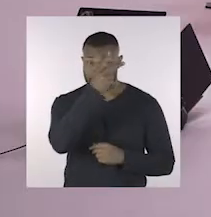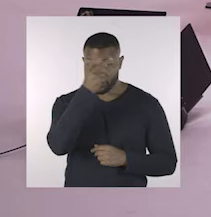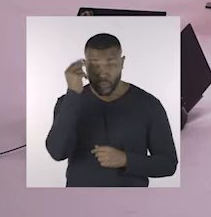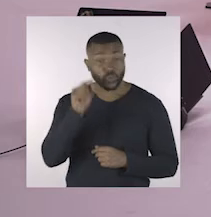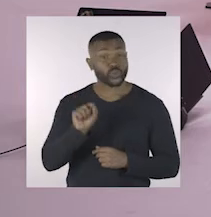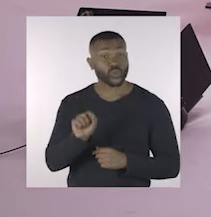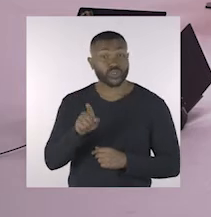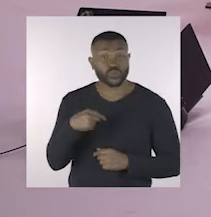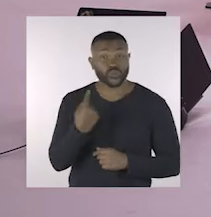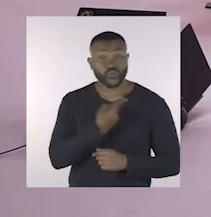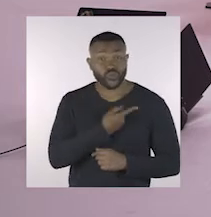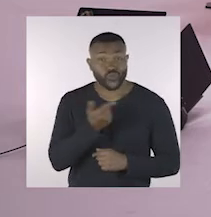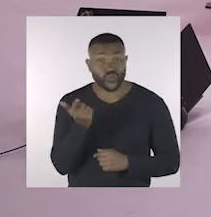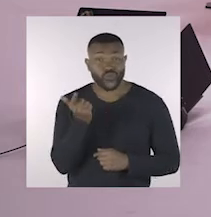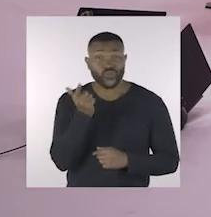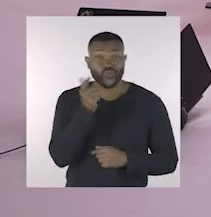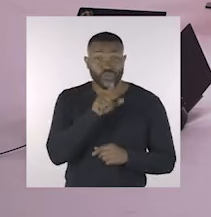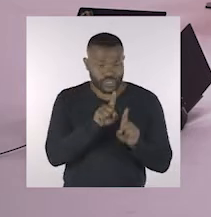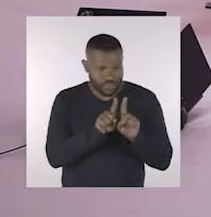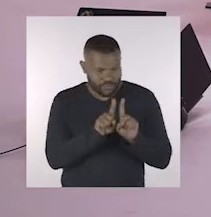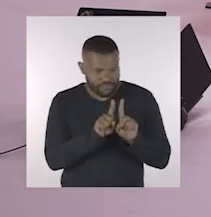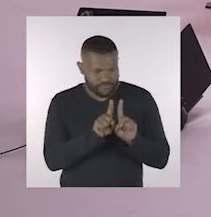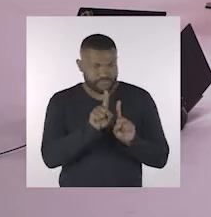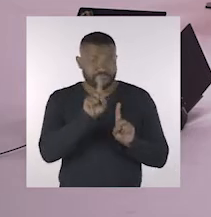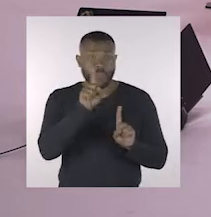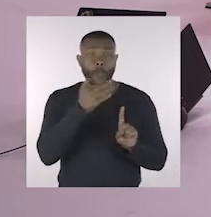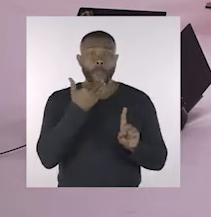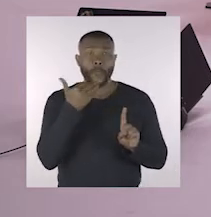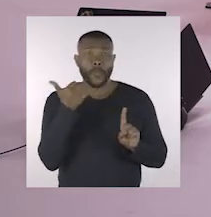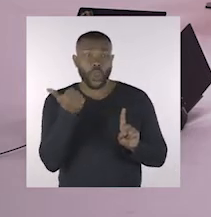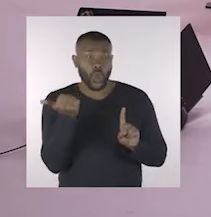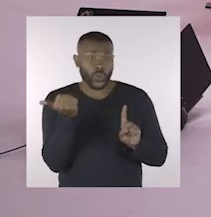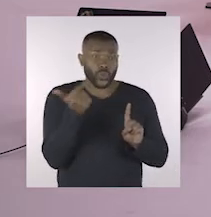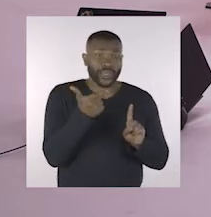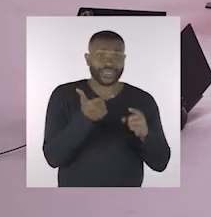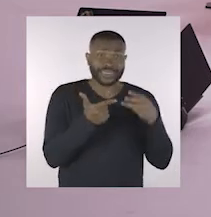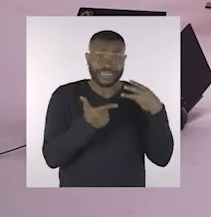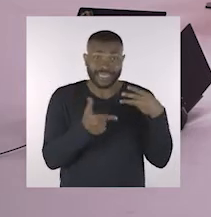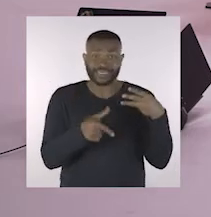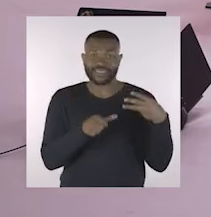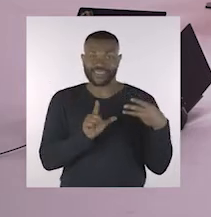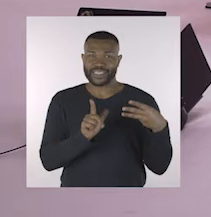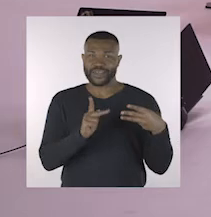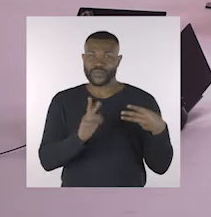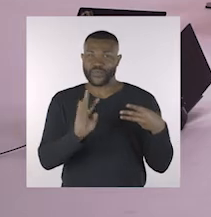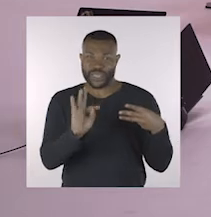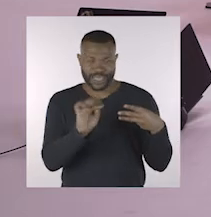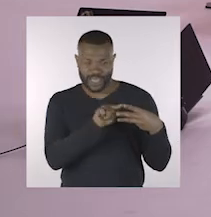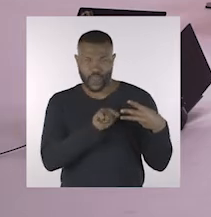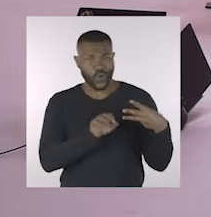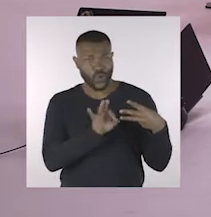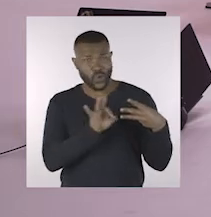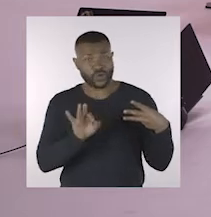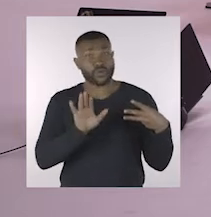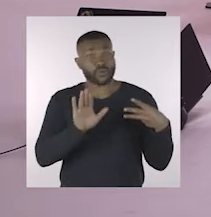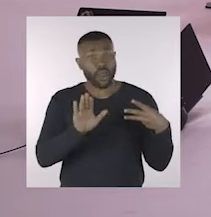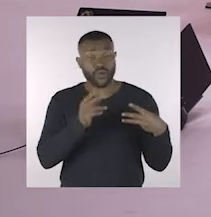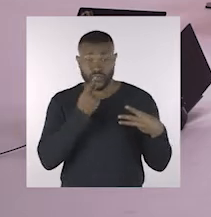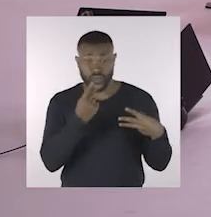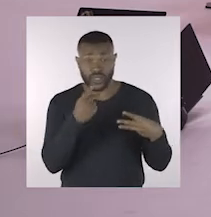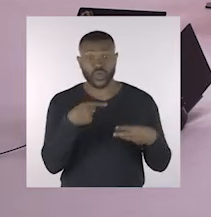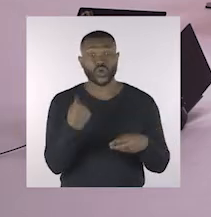governo onde a gente consiga superar ser melhor do que os outros três governos que o PT fez sem diminuir ninguém